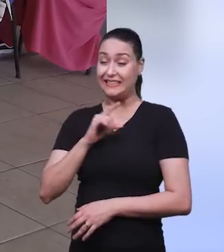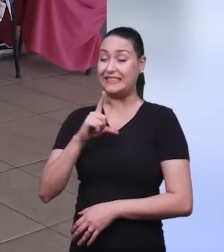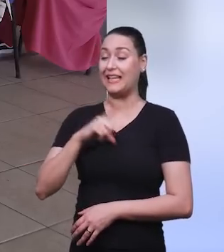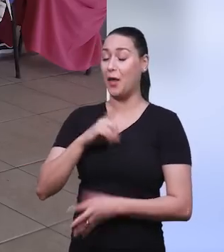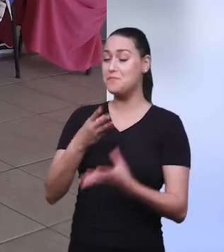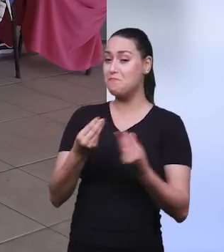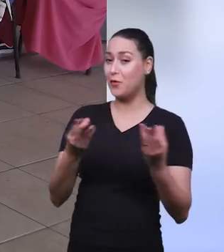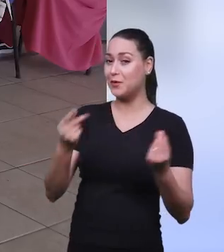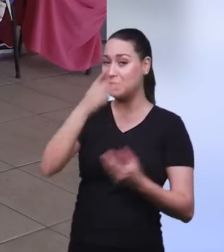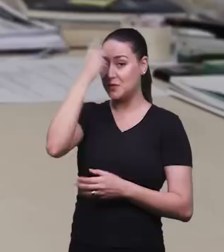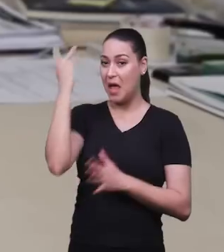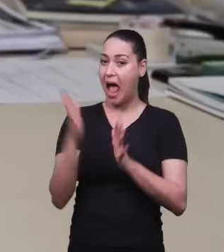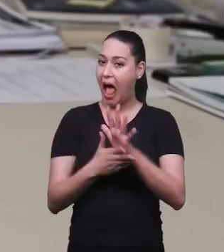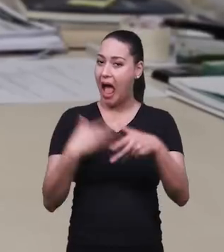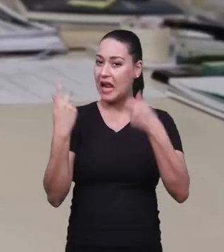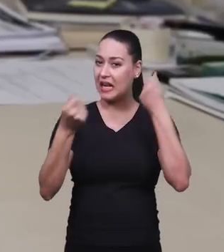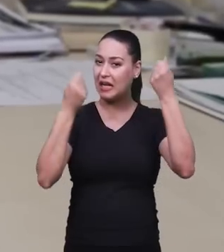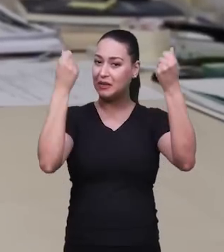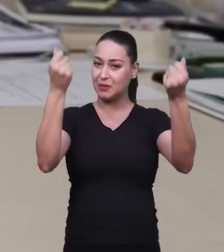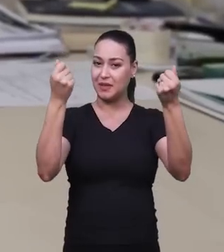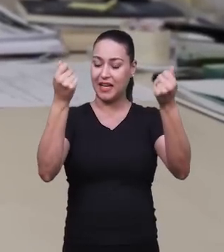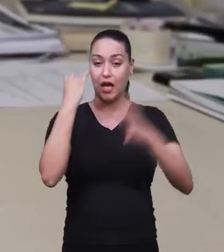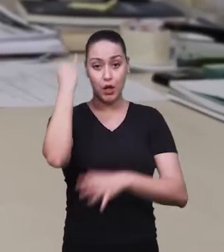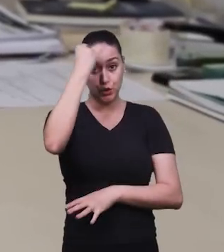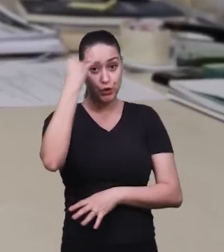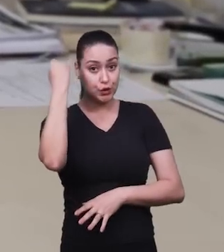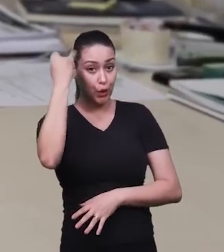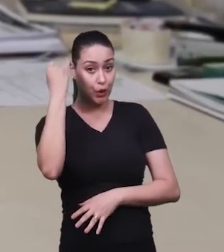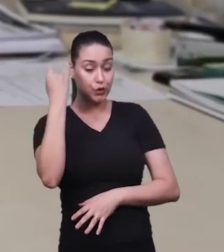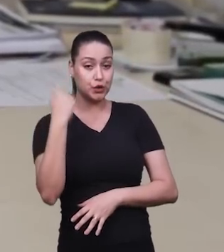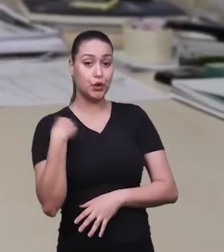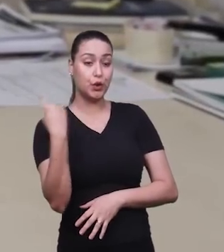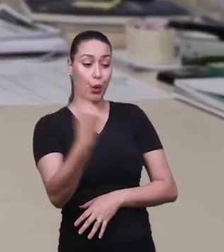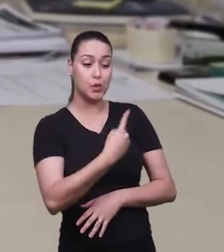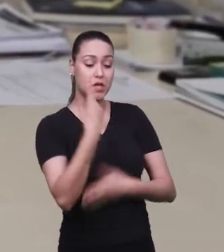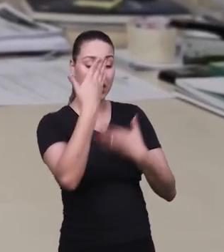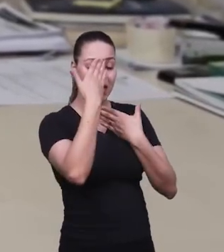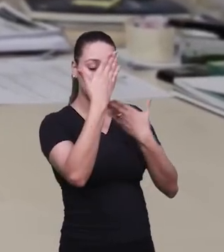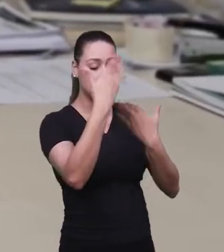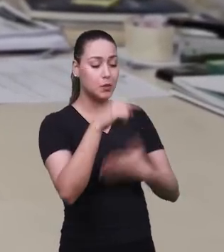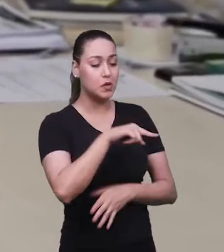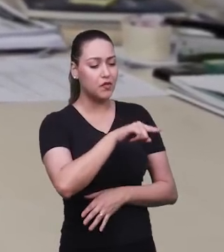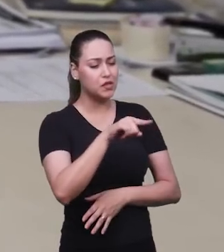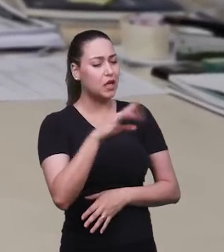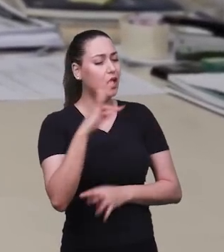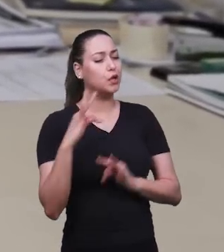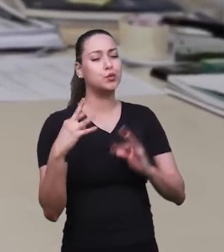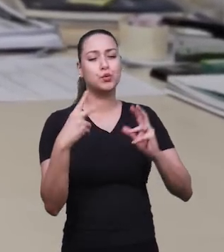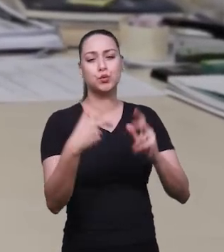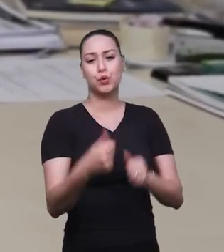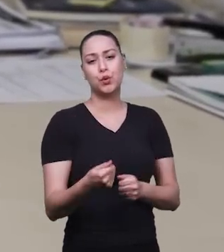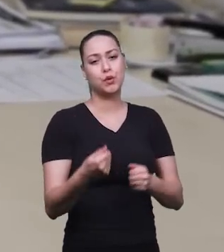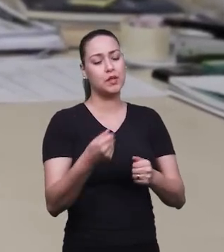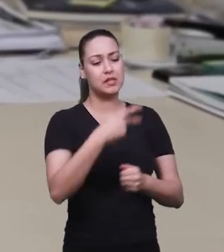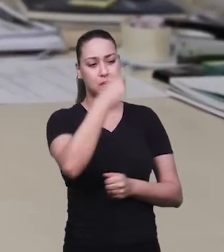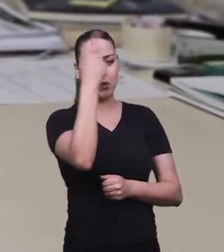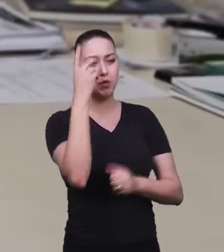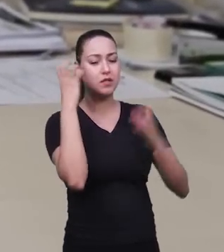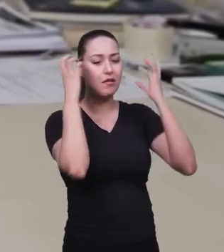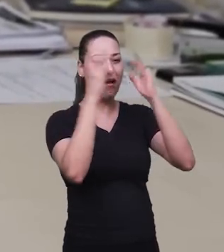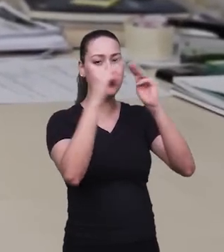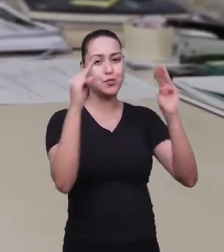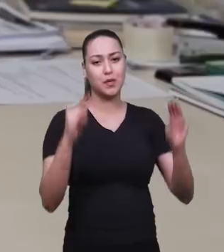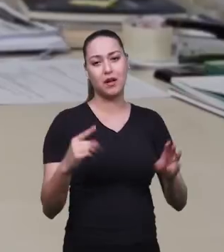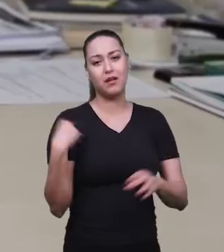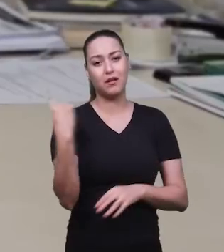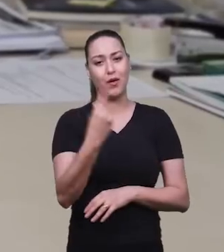Santo. Aleluia! Jorge, mais uma vez, em nome de toda a região Nordeste, eu quero agradecer a você e a todos os irmãos da Rádio